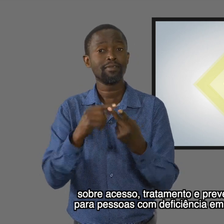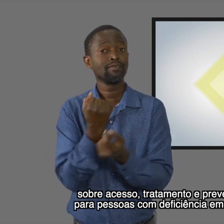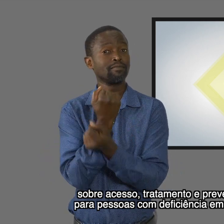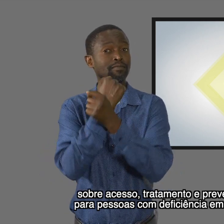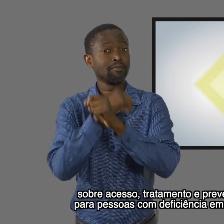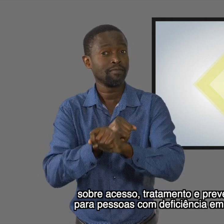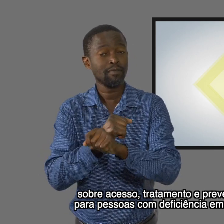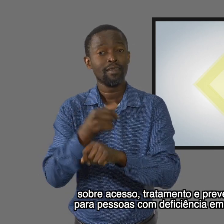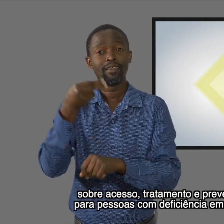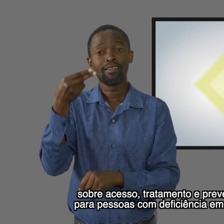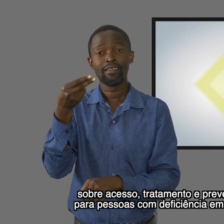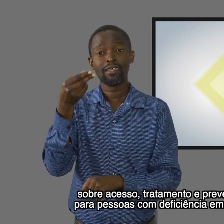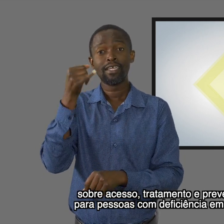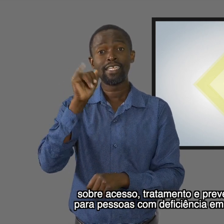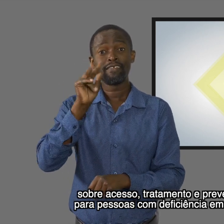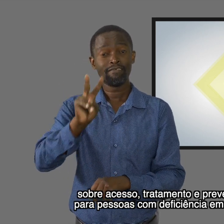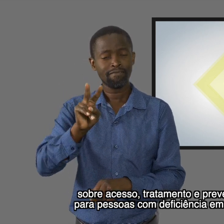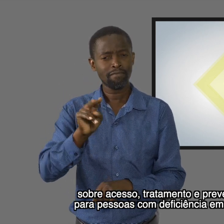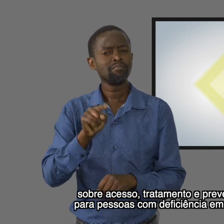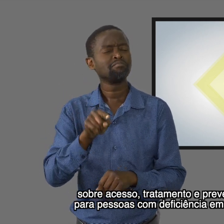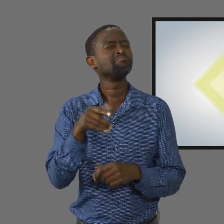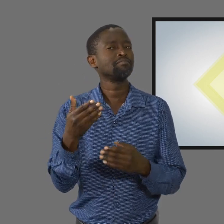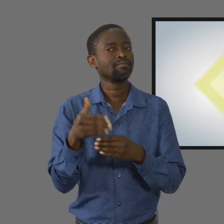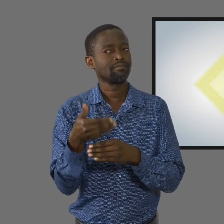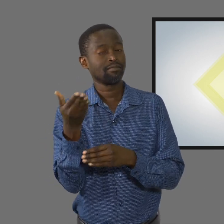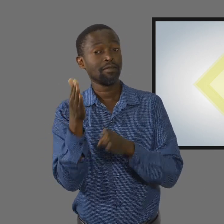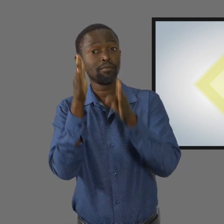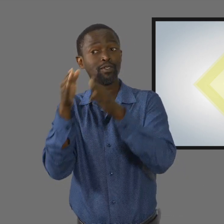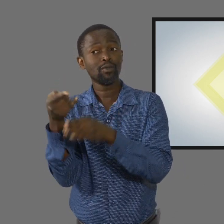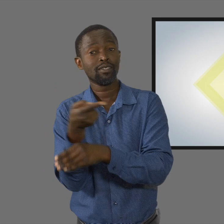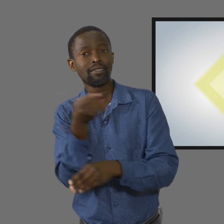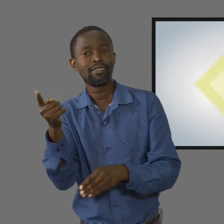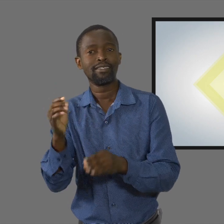prevenção do HIV para pessoas com deficiência em Moçambique.